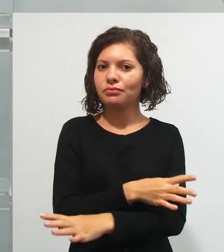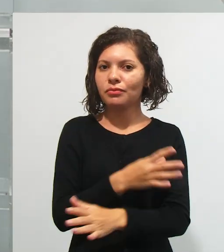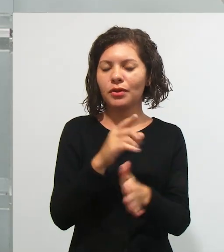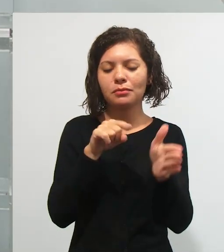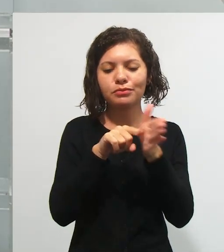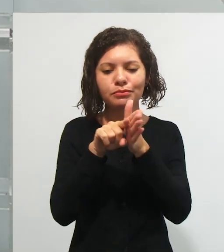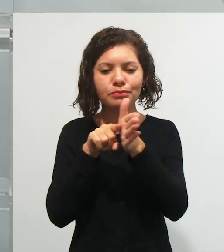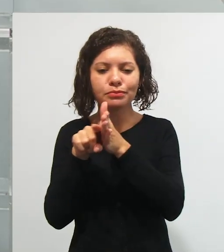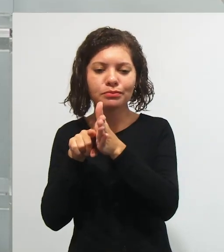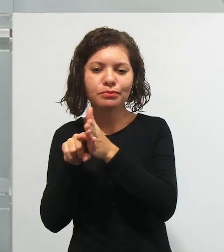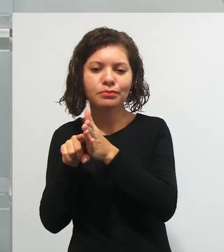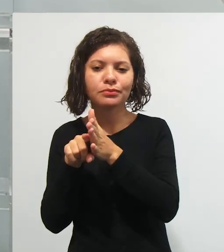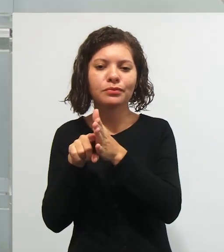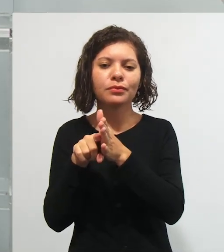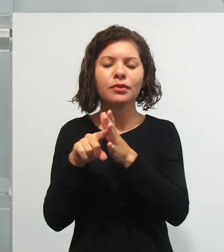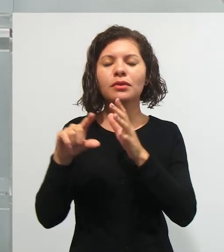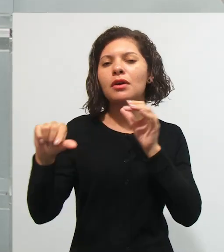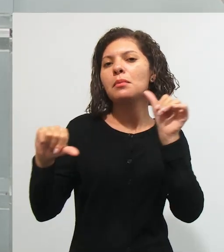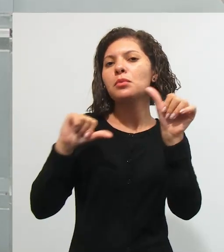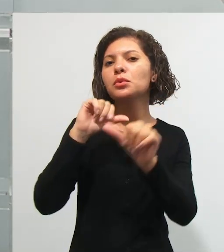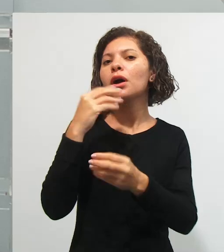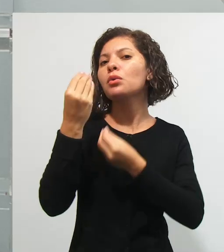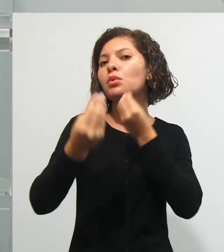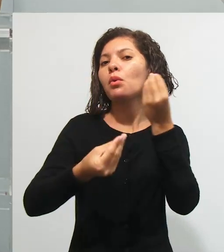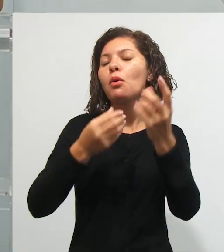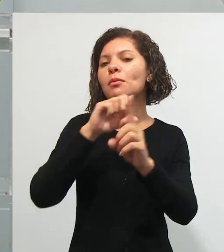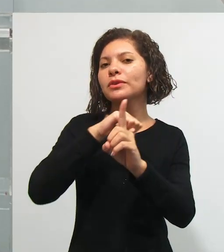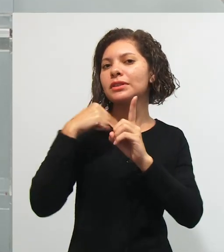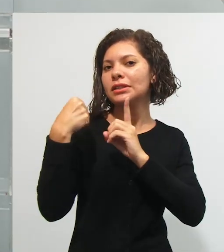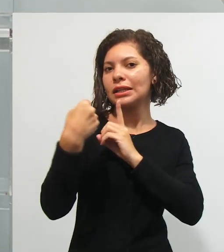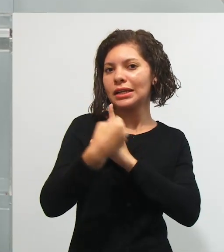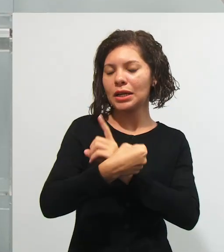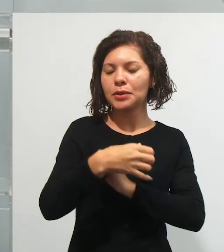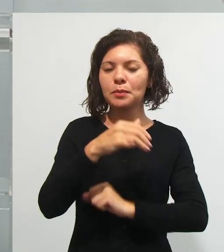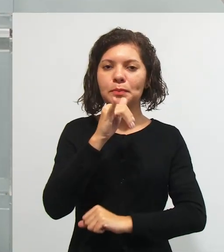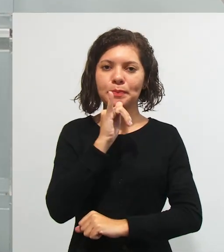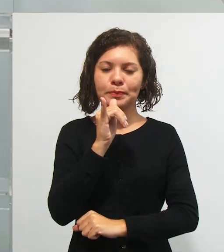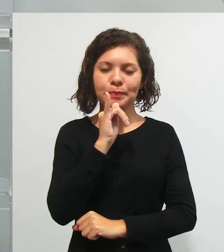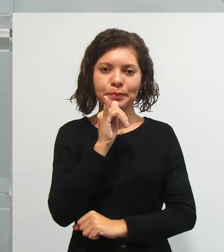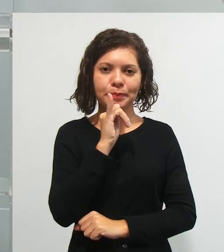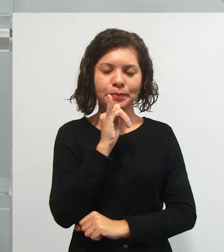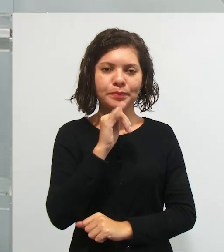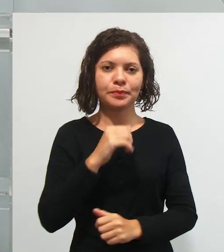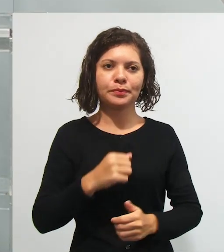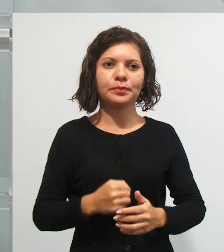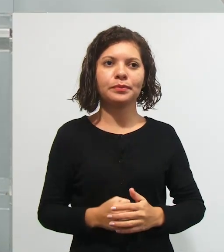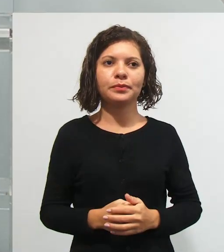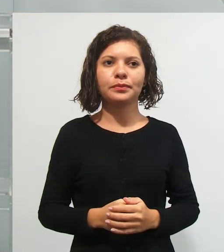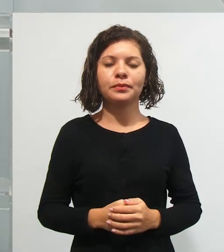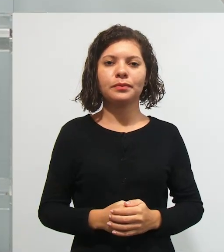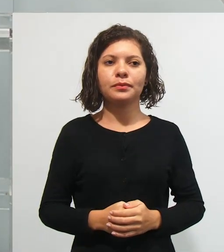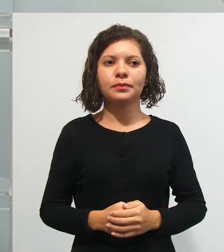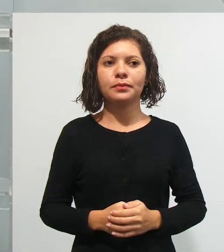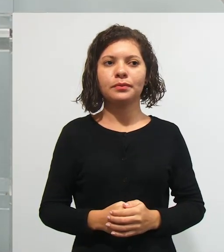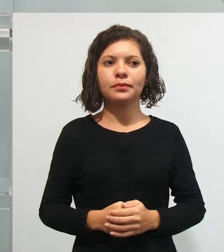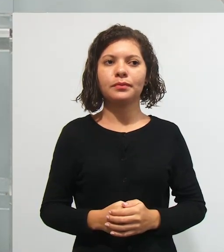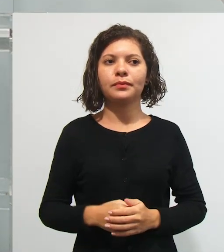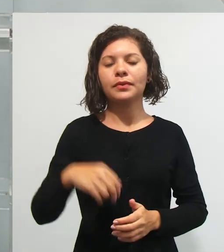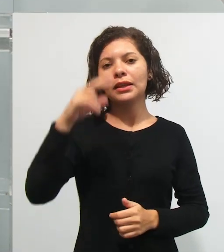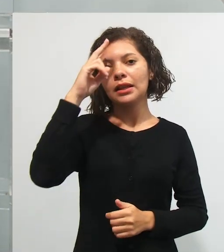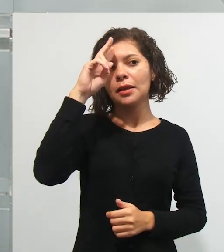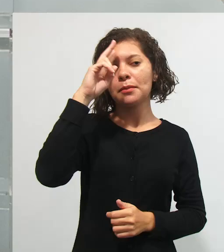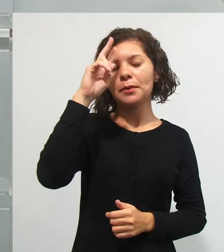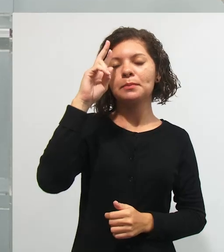que transformação na sociedade? Digamos que você pense, olha, a partir daquele exemplo do 4º ano com dificuldade de ler e escrever.